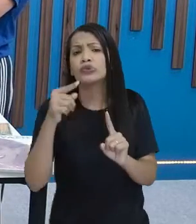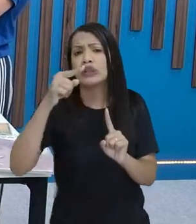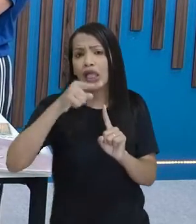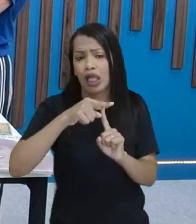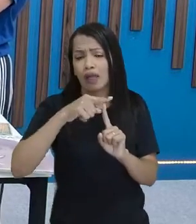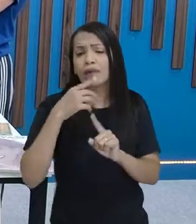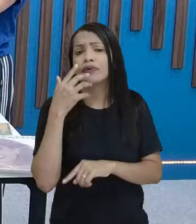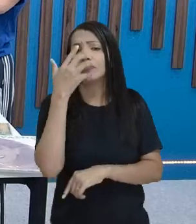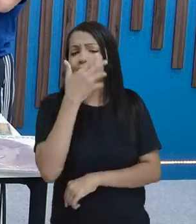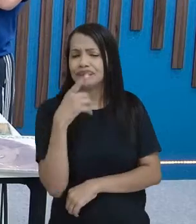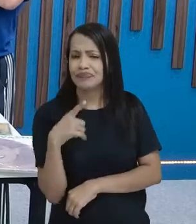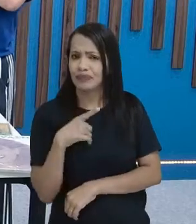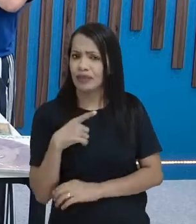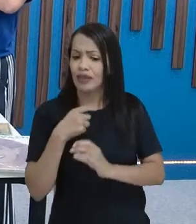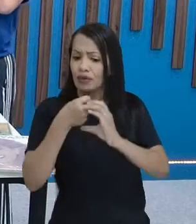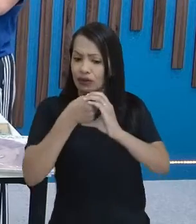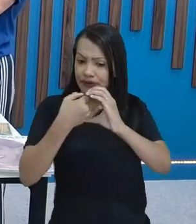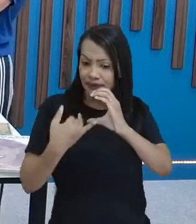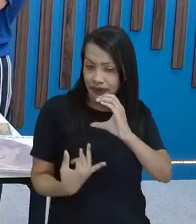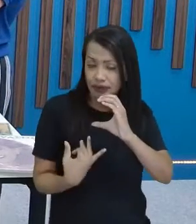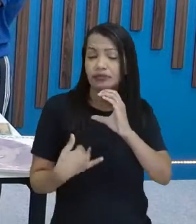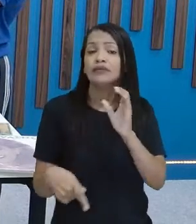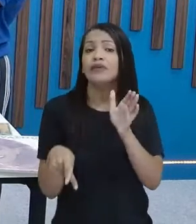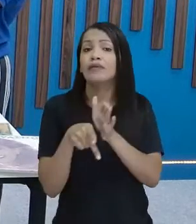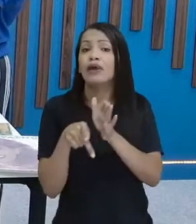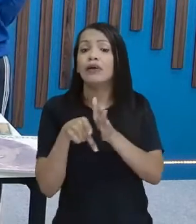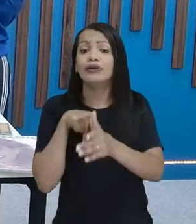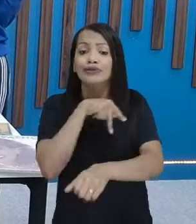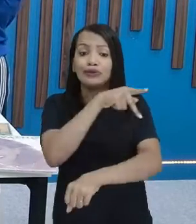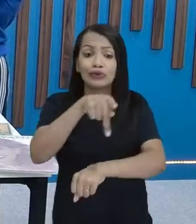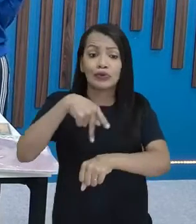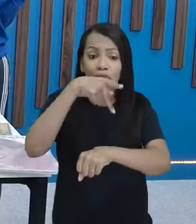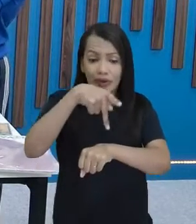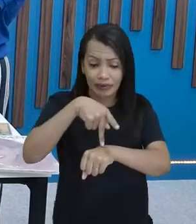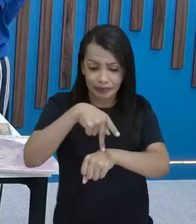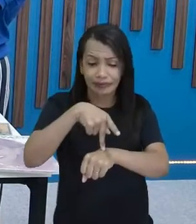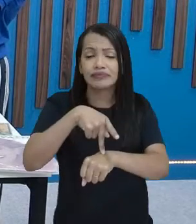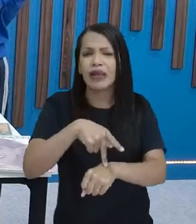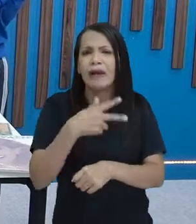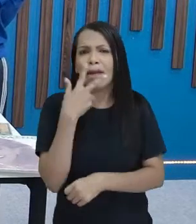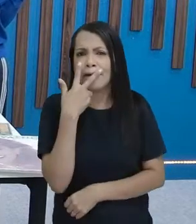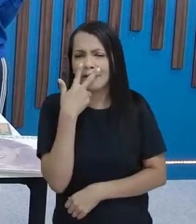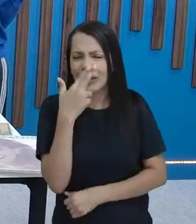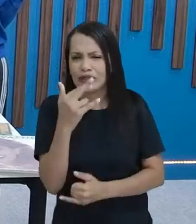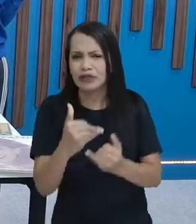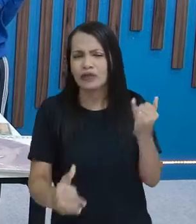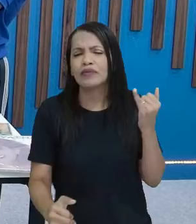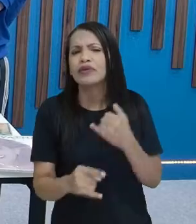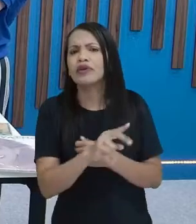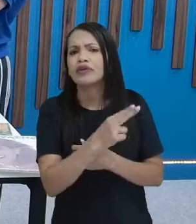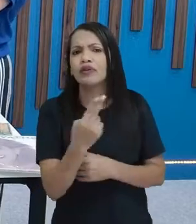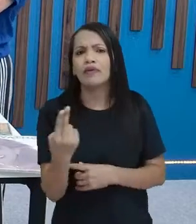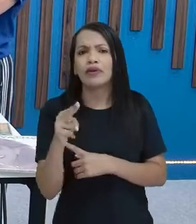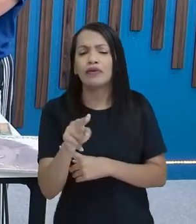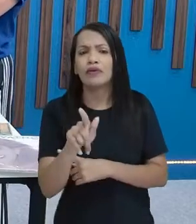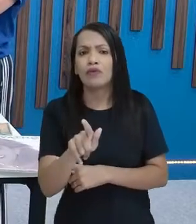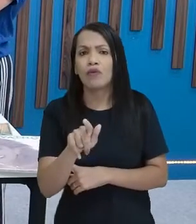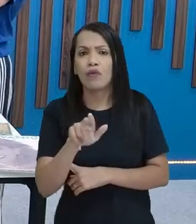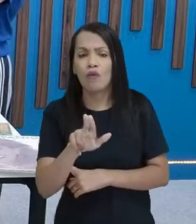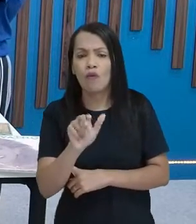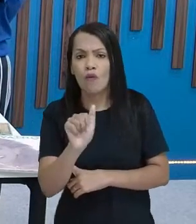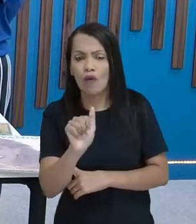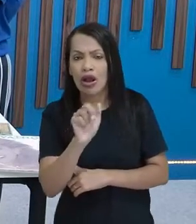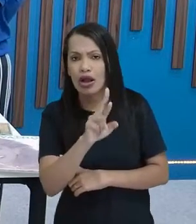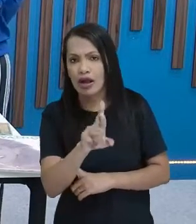uma característica assim de um país específico. Então isso é uma guarânia, se eu não me engano, mas ela é vista dentro da